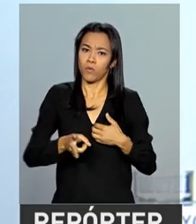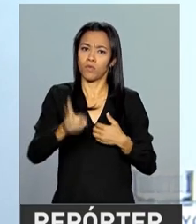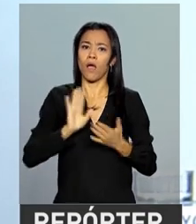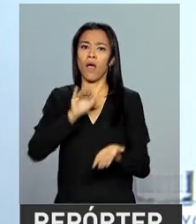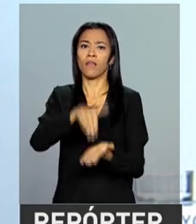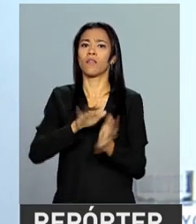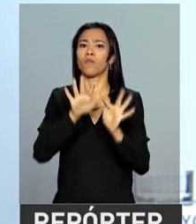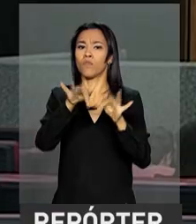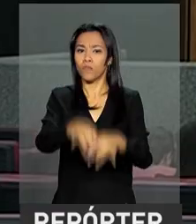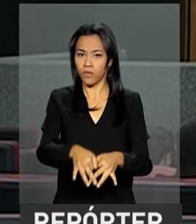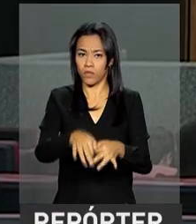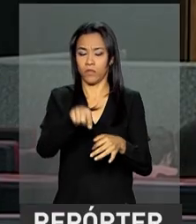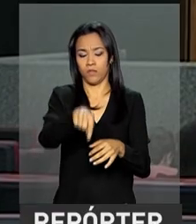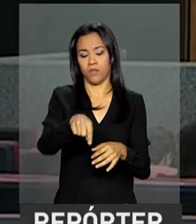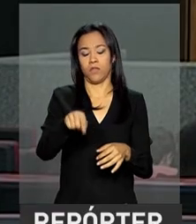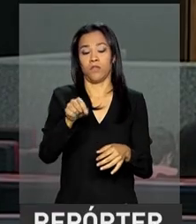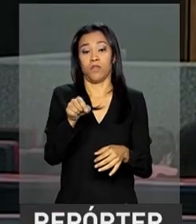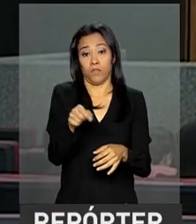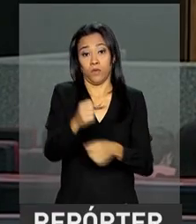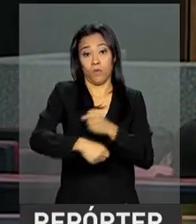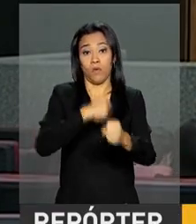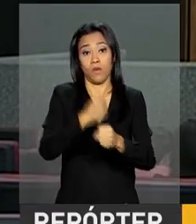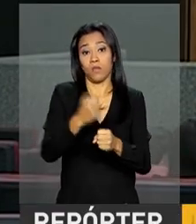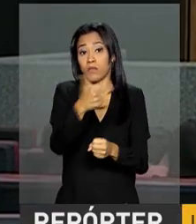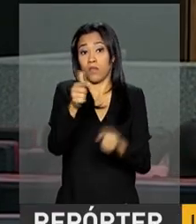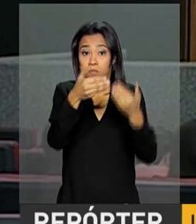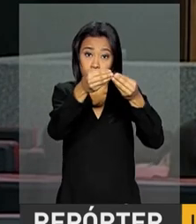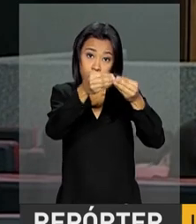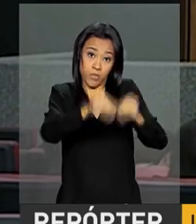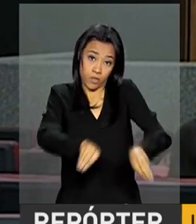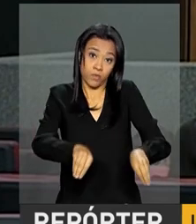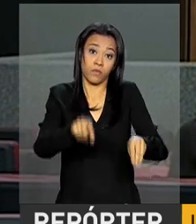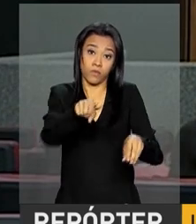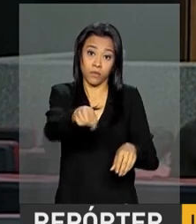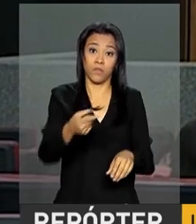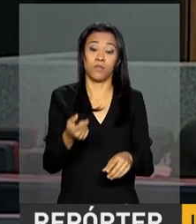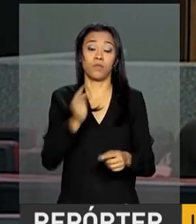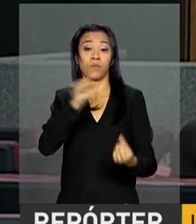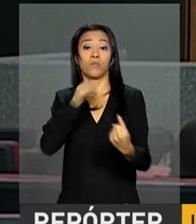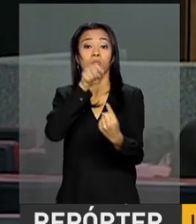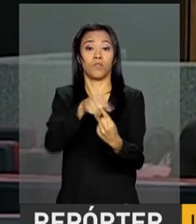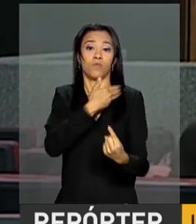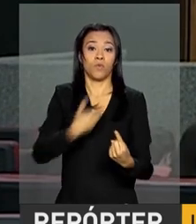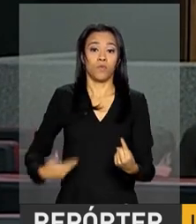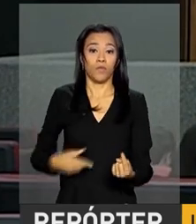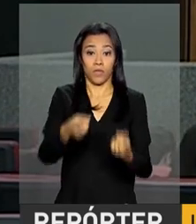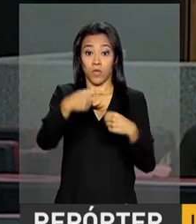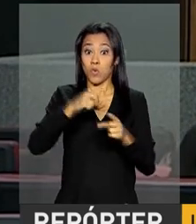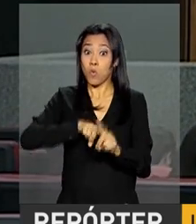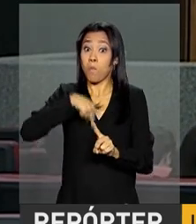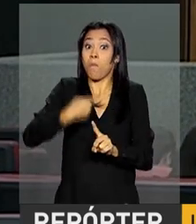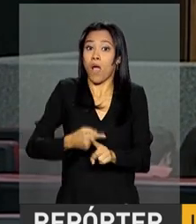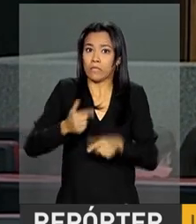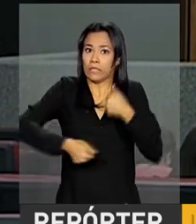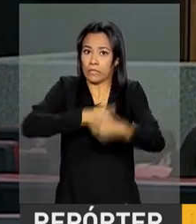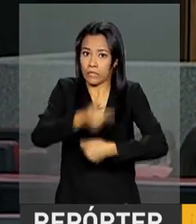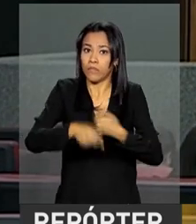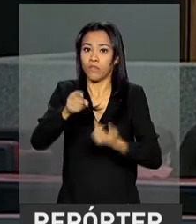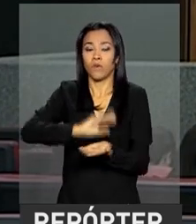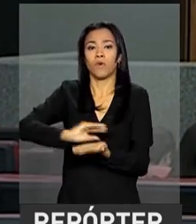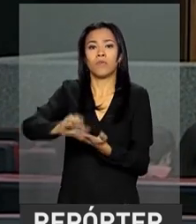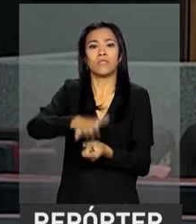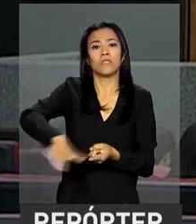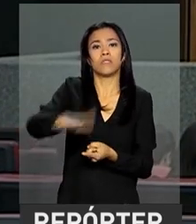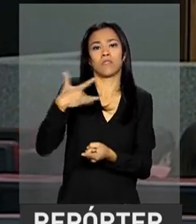cumprimento da meta fiscal os gastos que mais impactaram para o aumento das despesas foram com saúde e seguro desemprego por outro lado